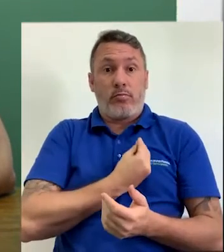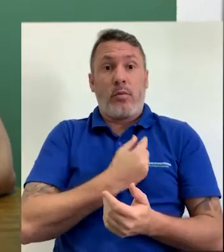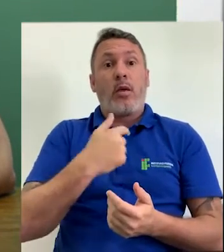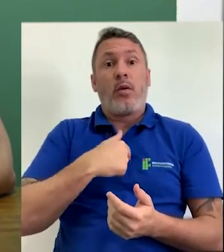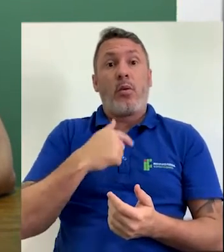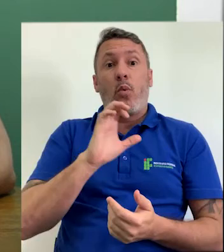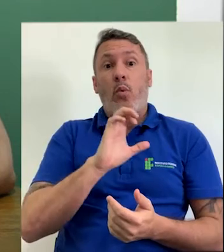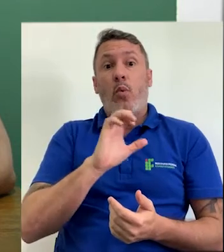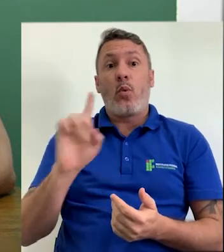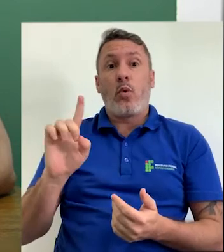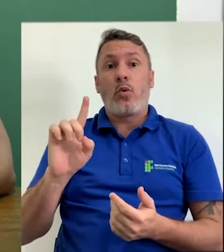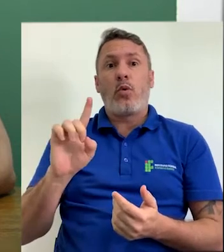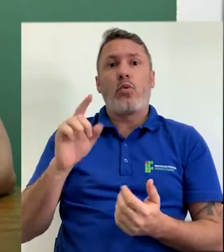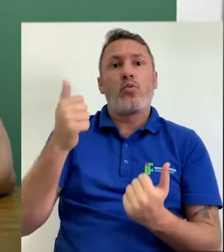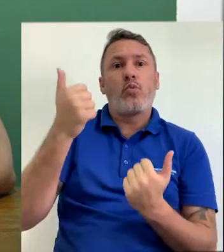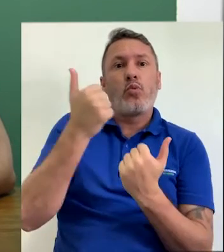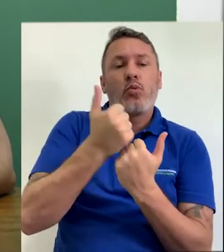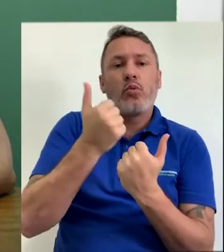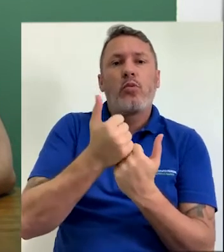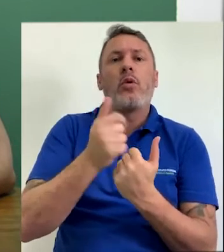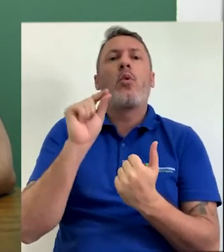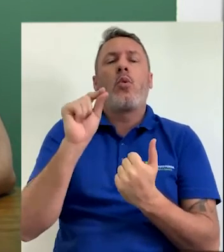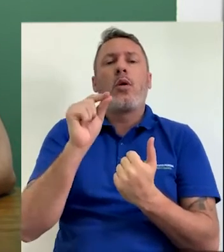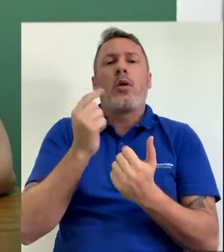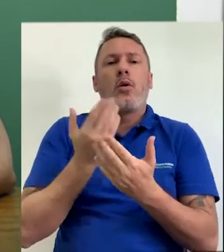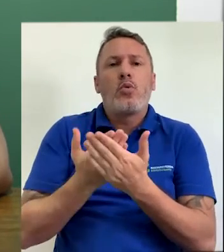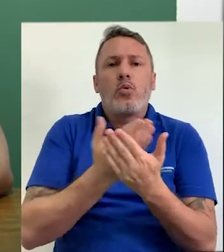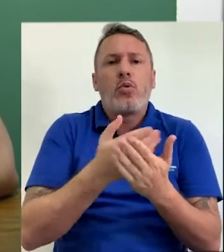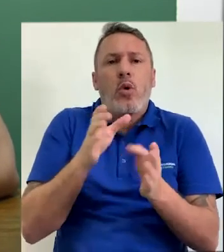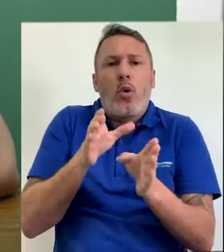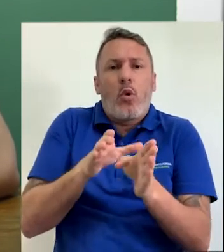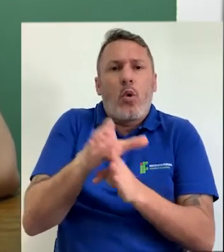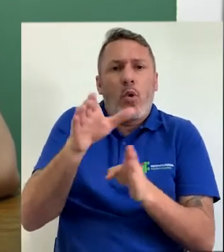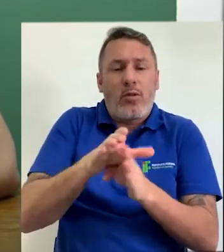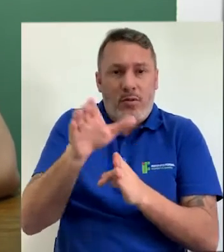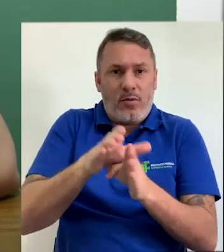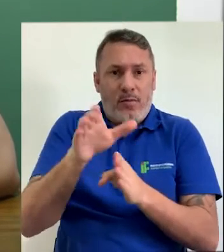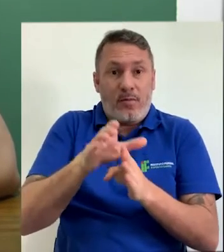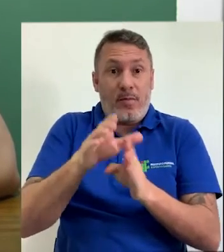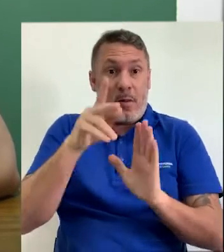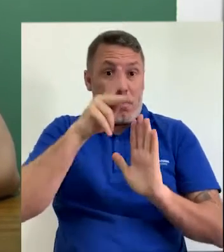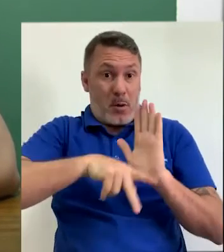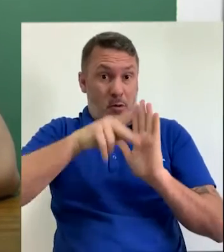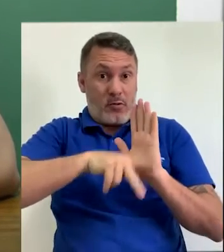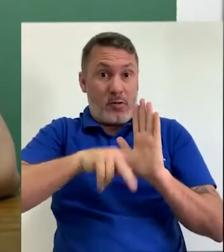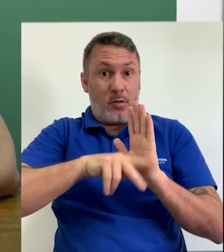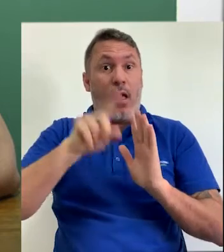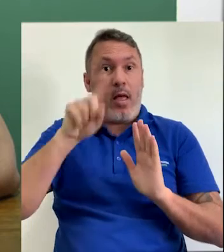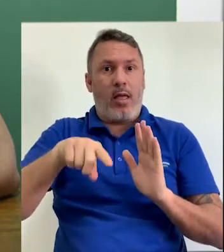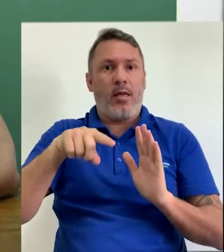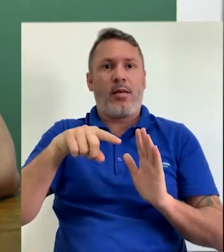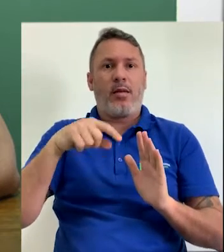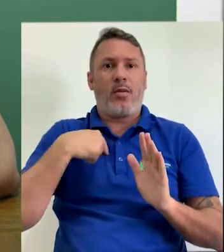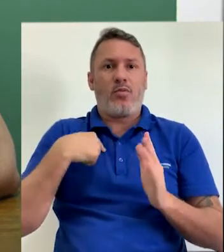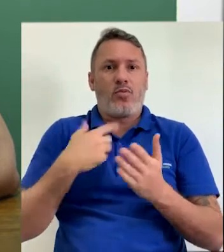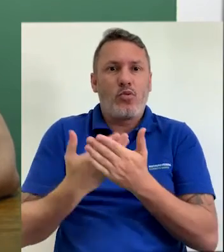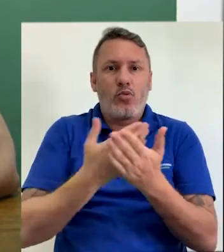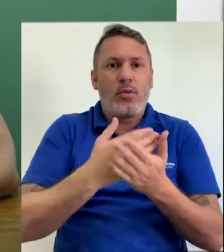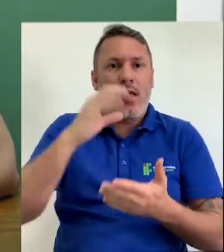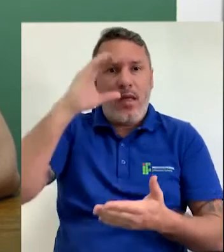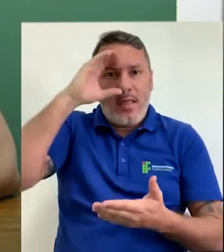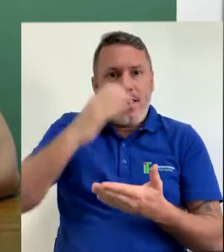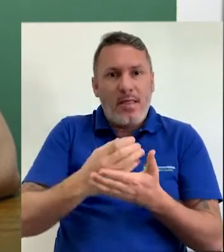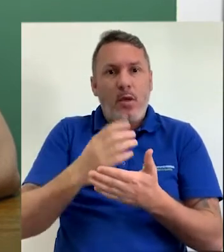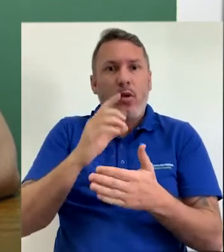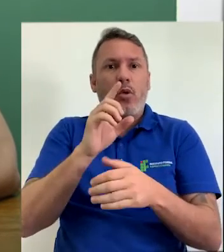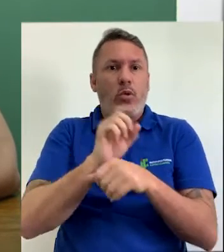coordeno o projeto Tutoria de Estudos Orientados, projeto hoje que faz parte da minha tese de doutorado. E